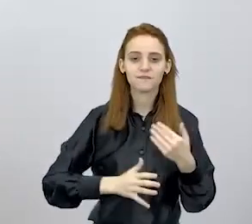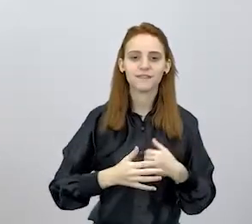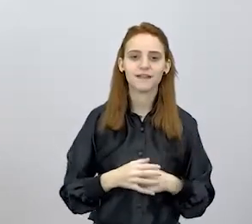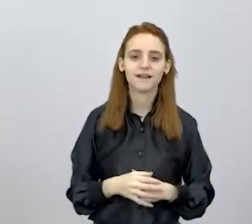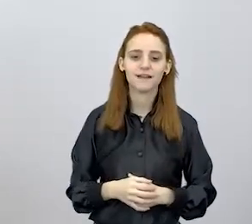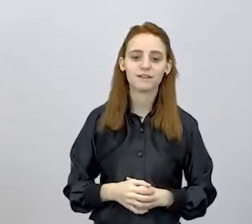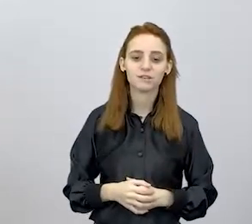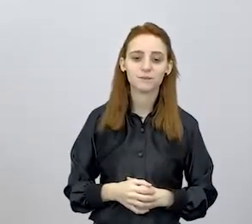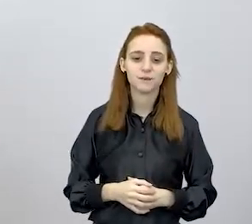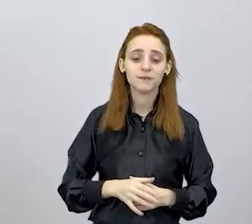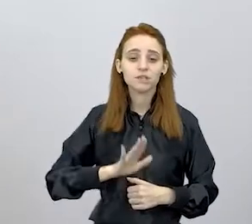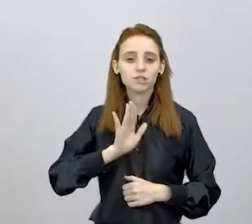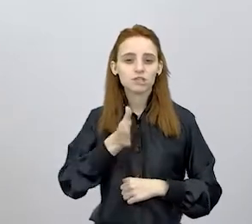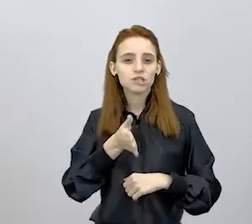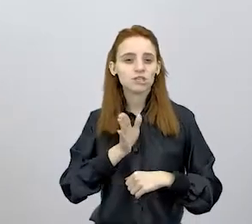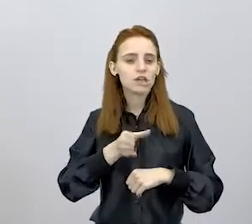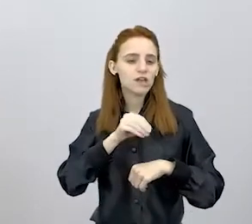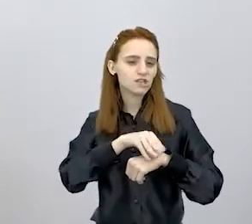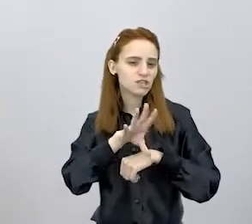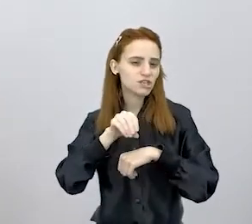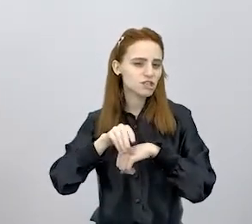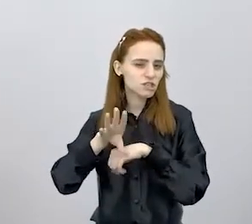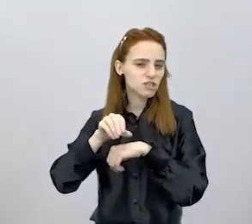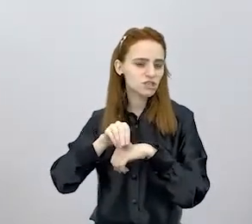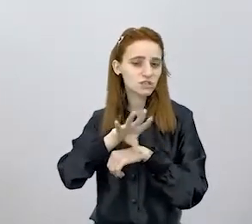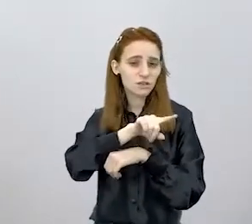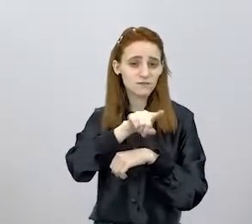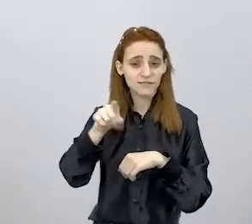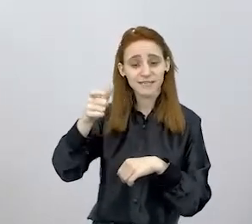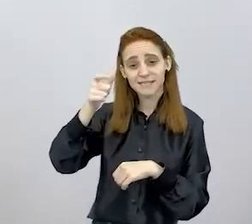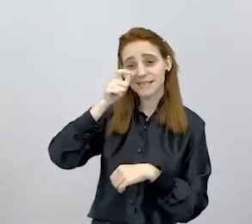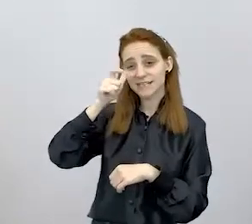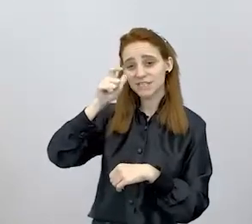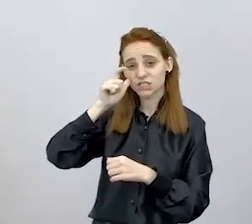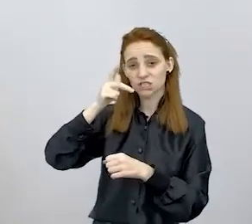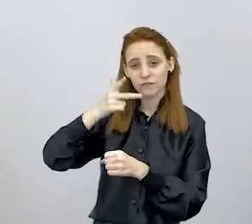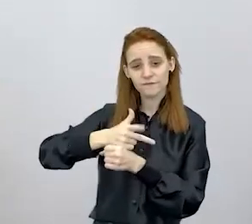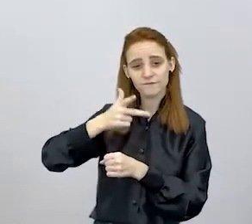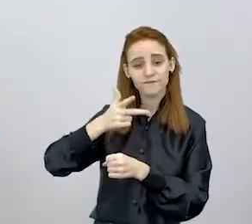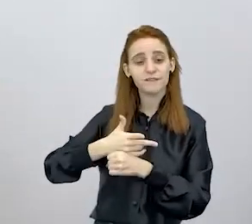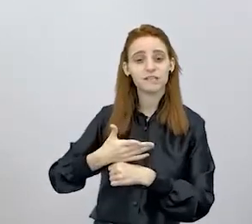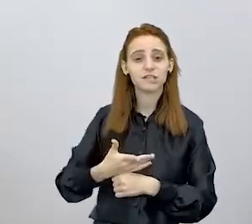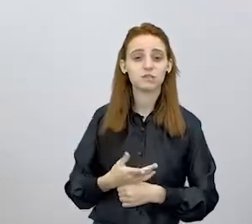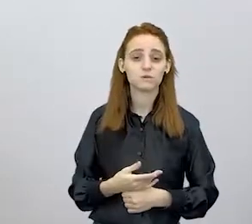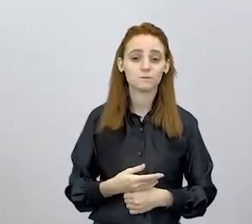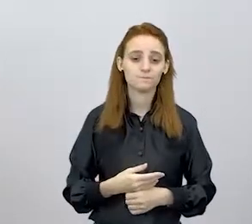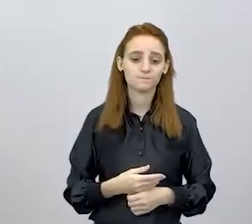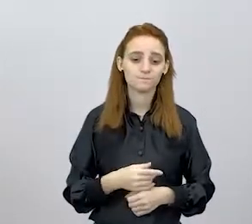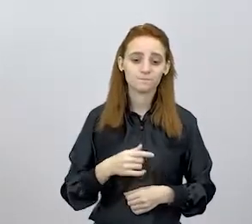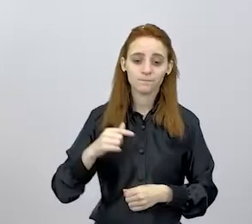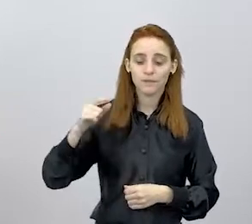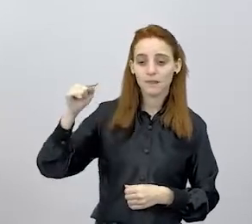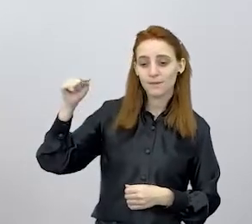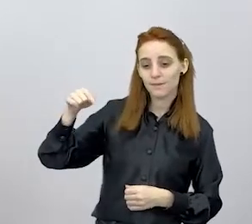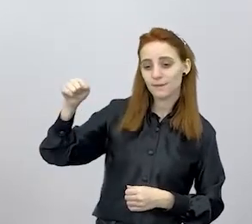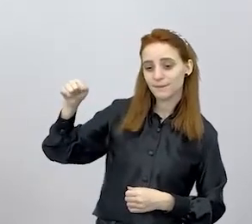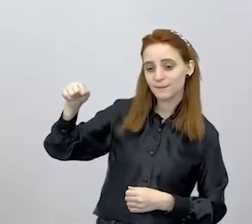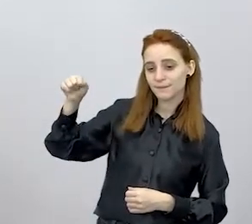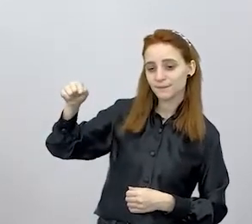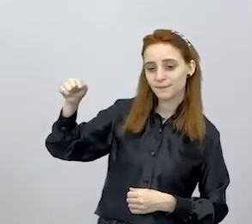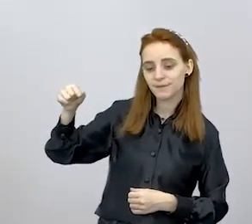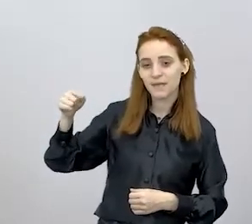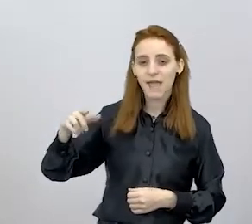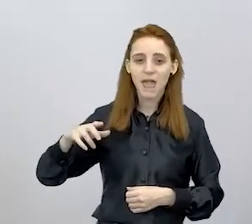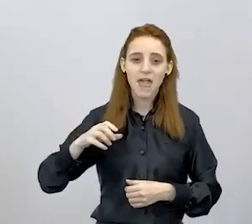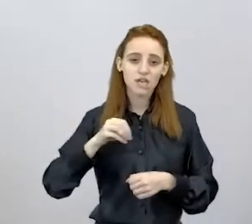vocês assistissem aqui, mas é fundamental, mais do que importante, que vocês assistam a este vídeo que está na tela agora, que nós